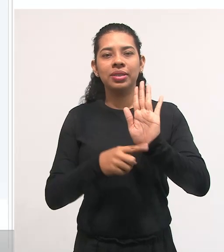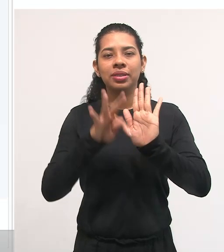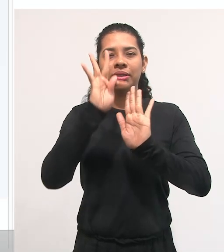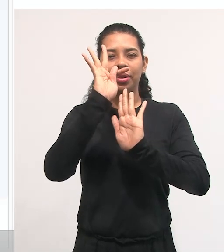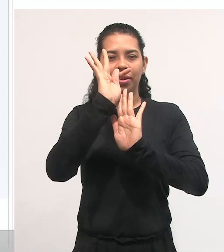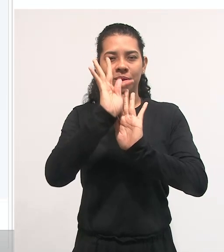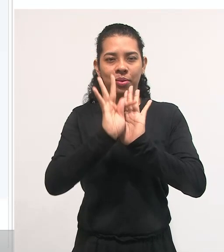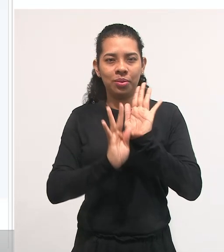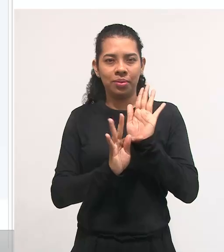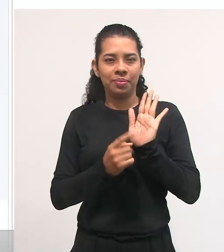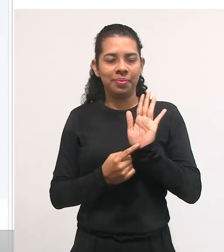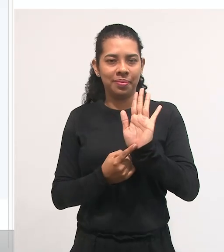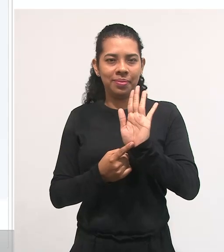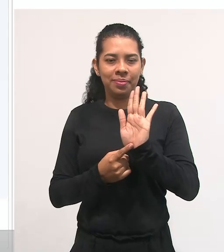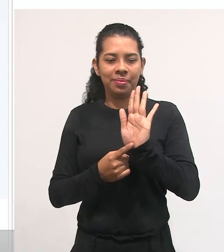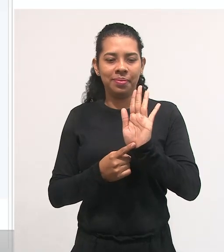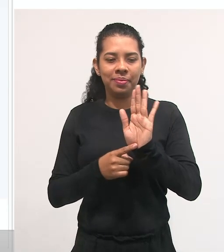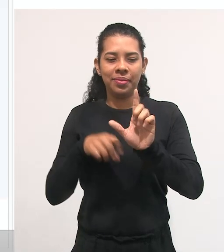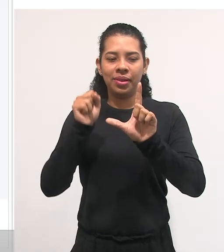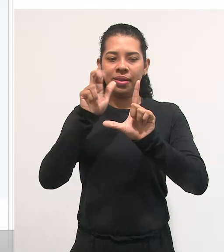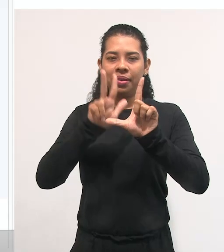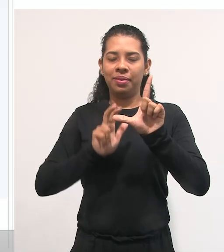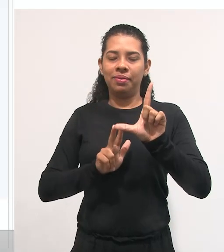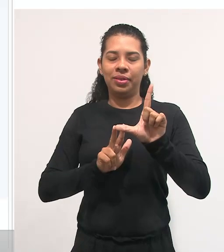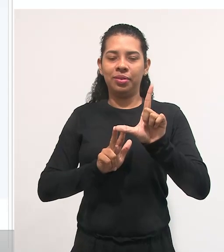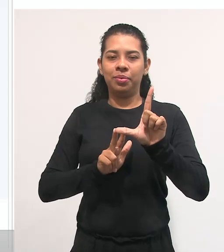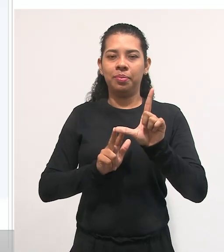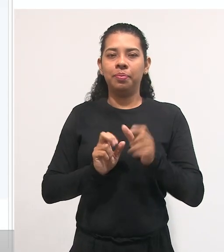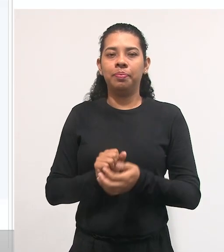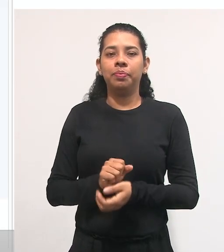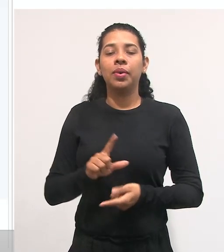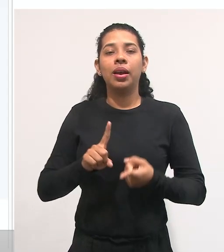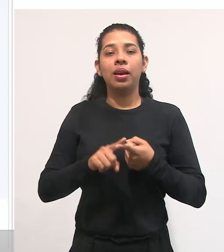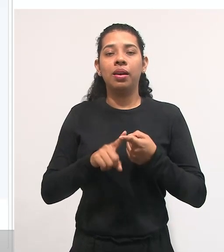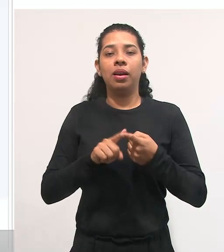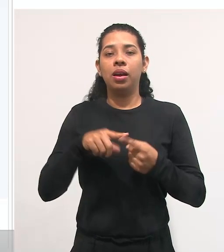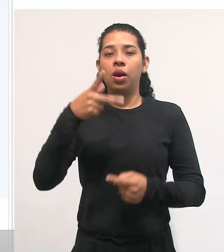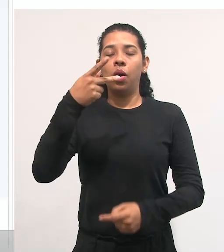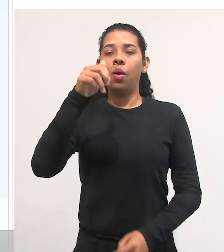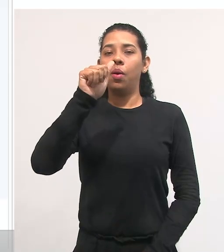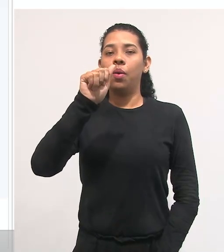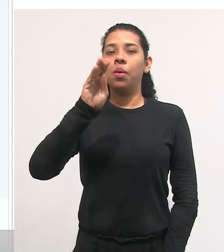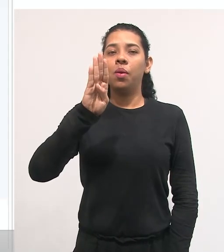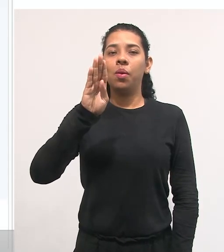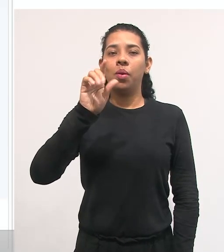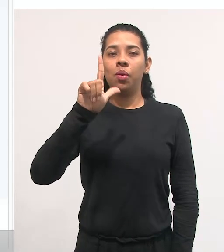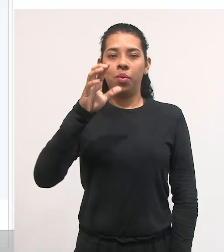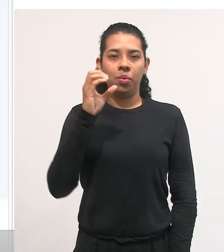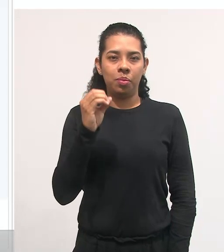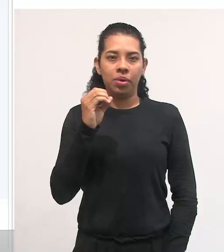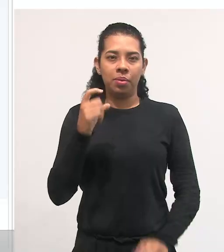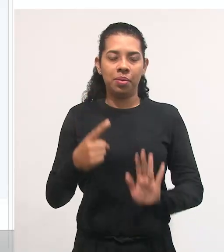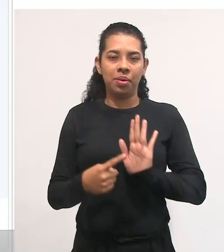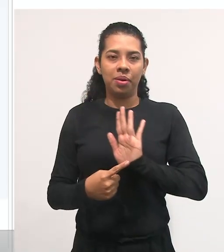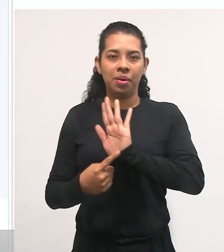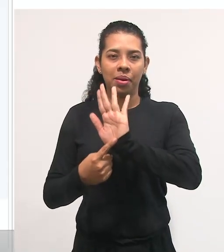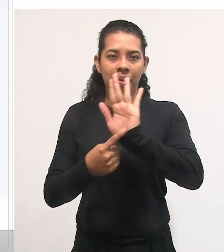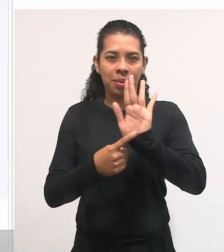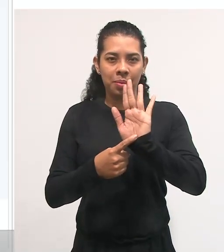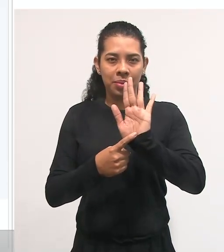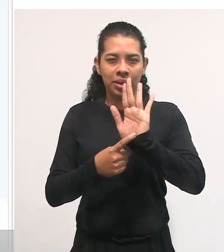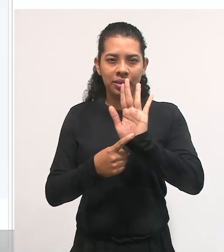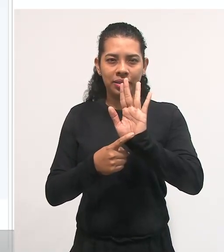aqui nós trazemos aqui um dos trechos que está disponível lá na biblioteca virtual o Pablo be traz a seguinte